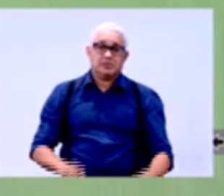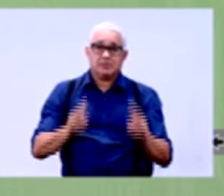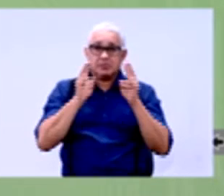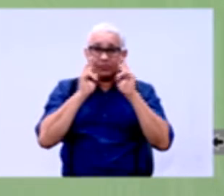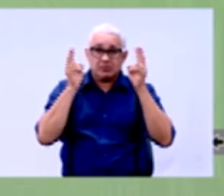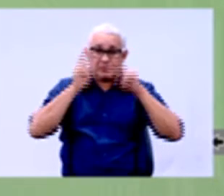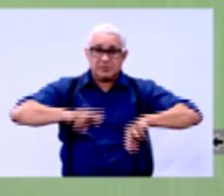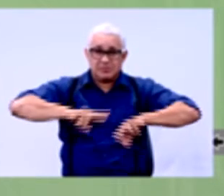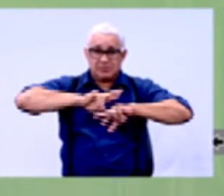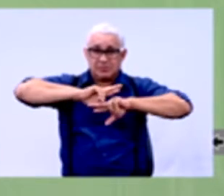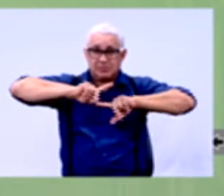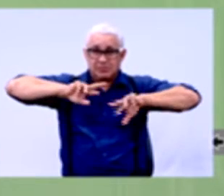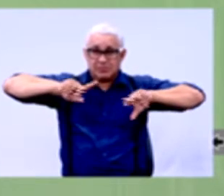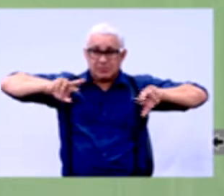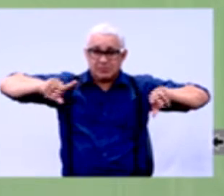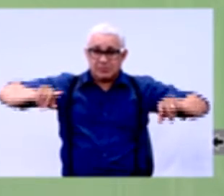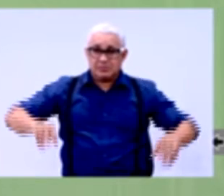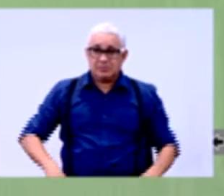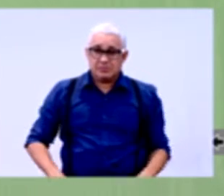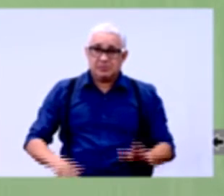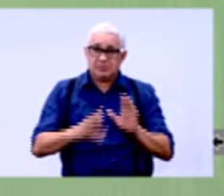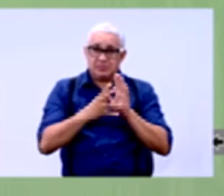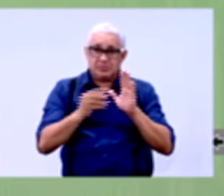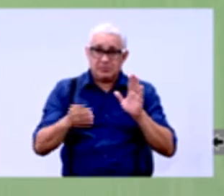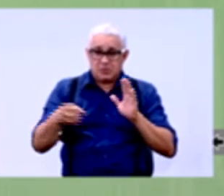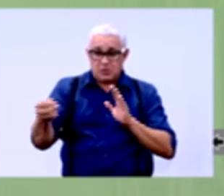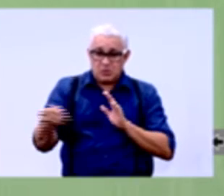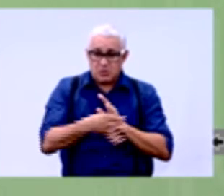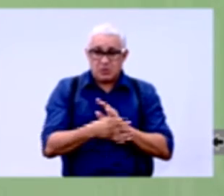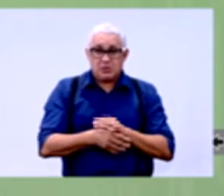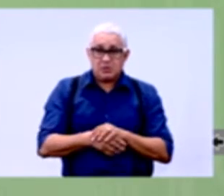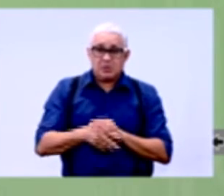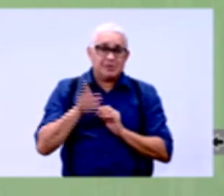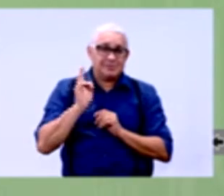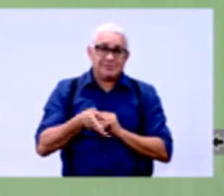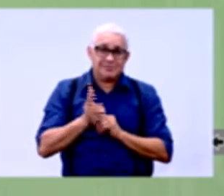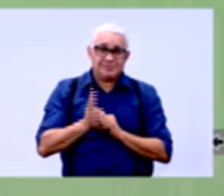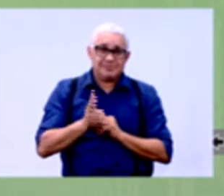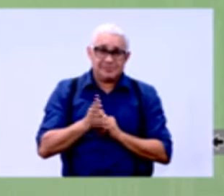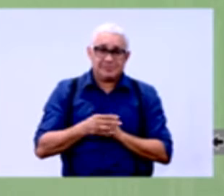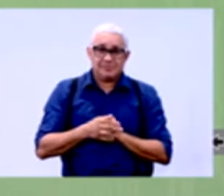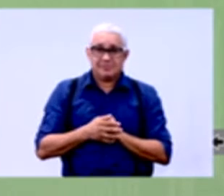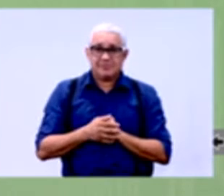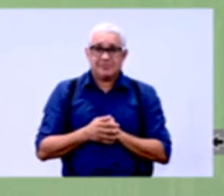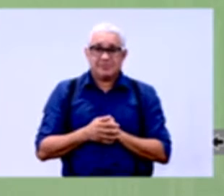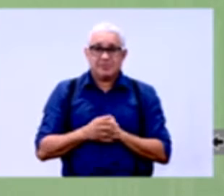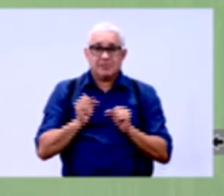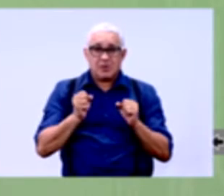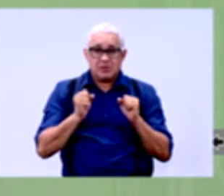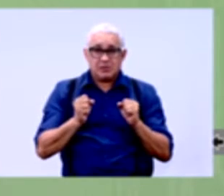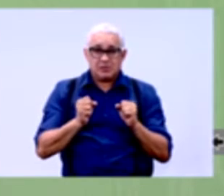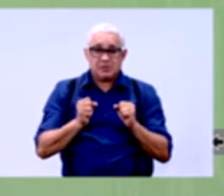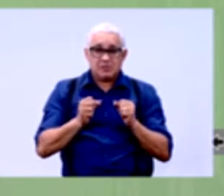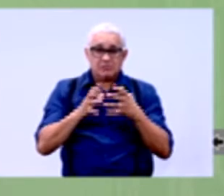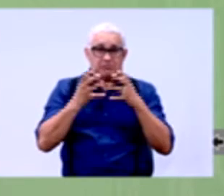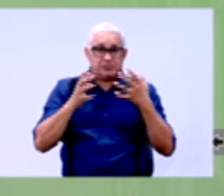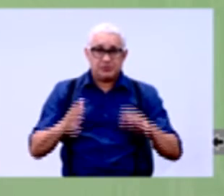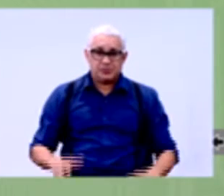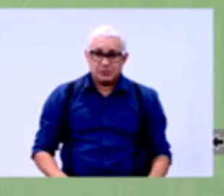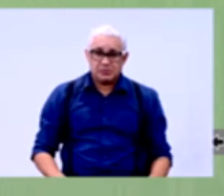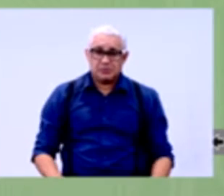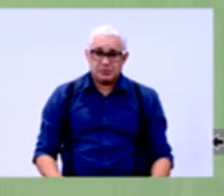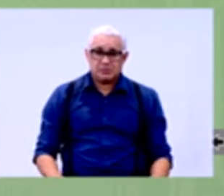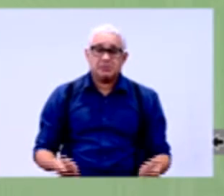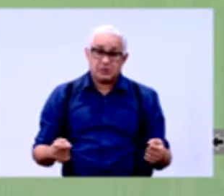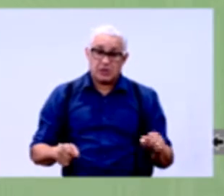visões e o modelo for atualizado com muita frequência, a performance do sistema pode ser abalada também. Então isso tudo